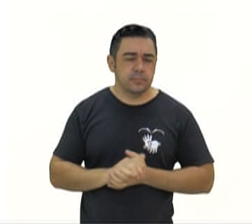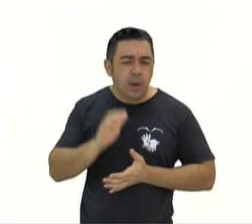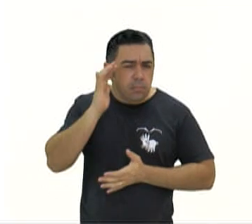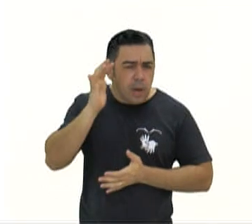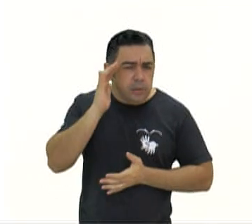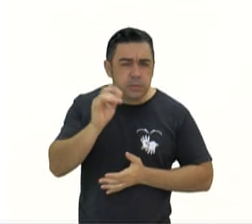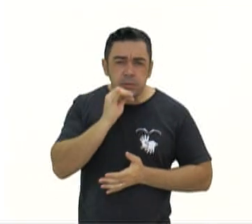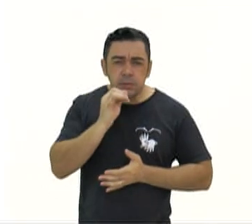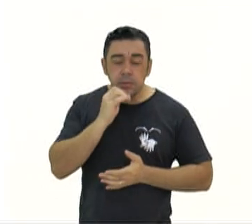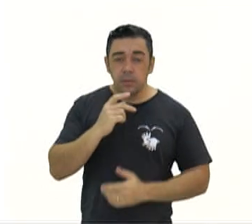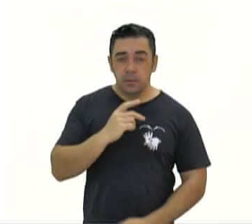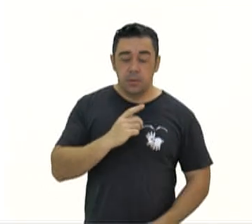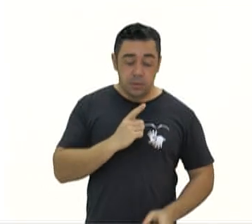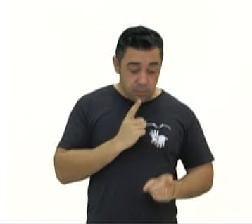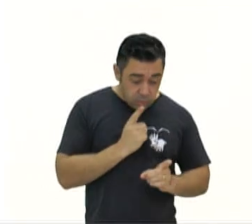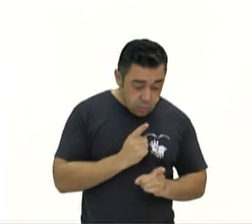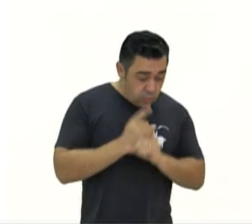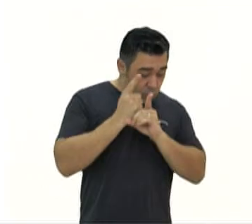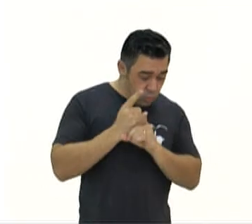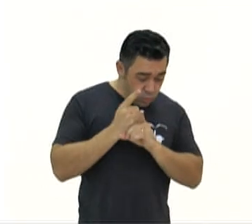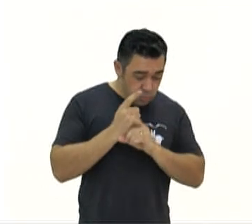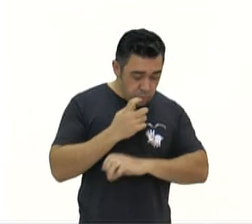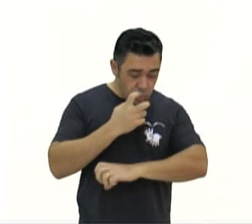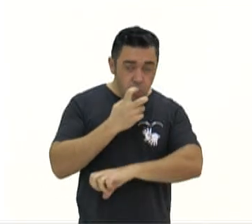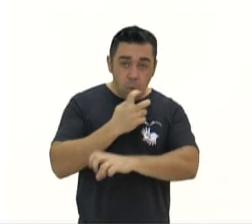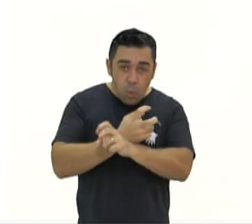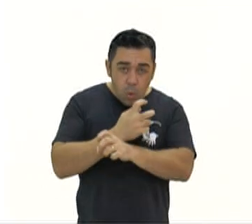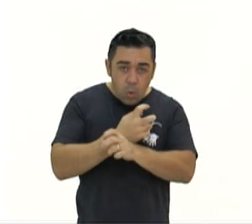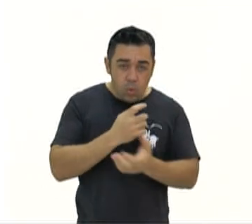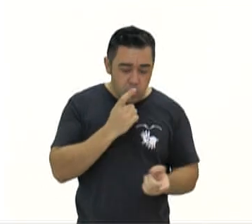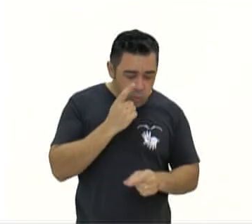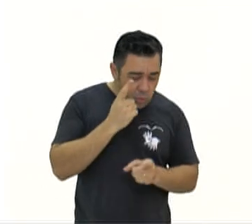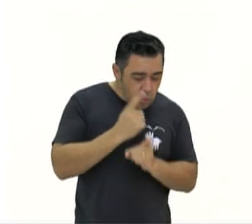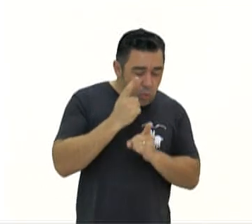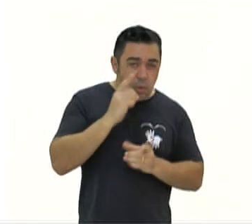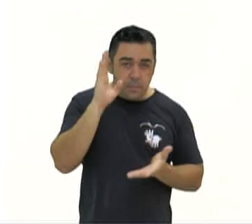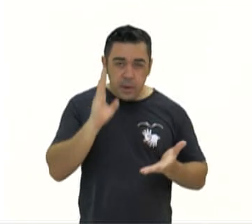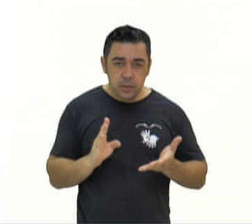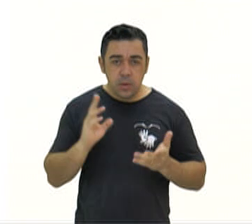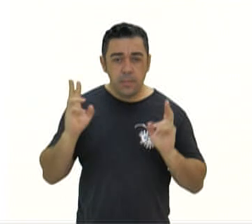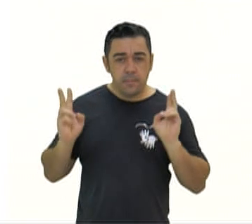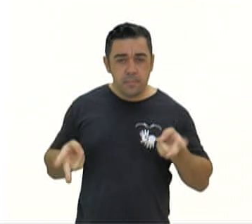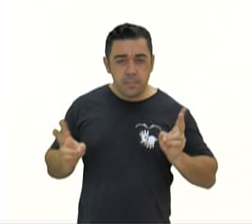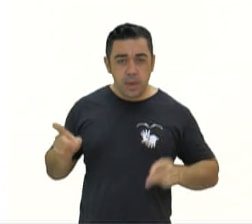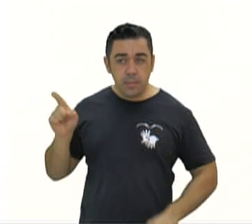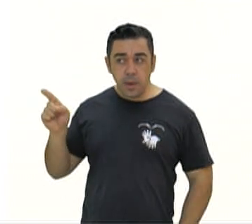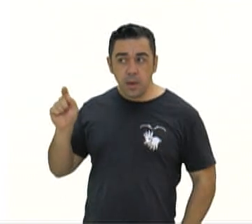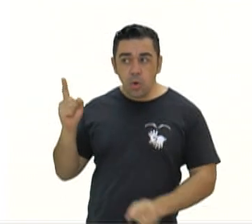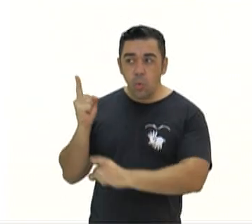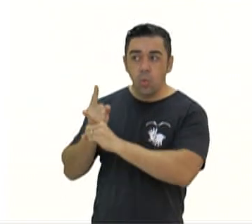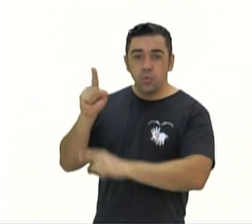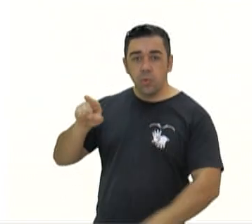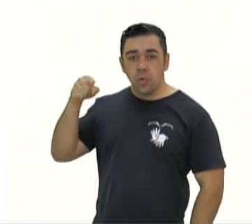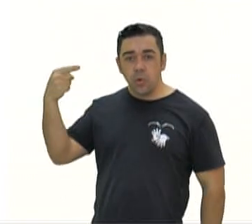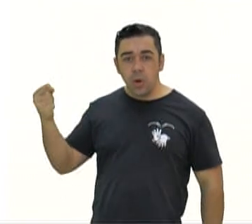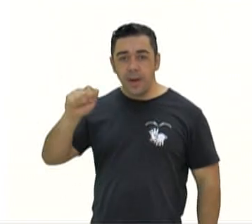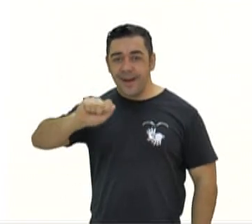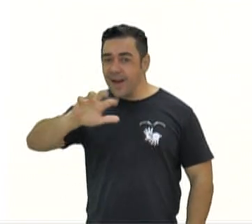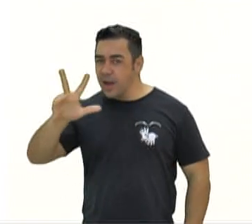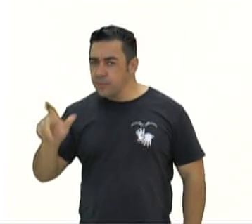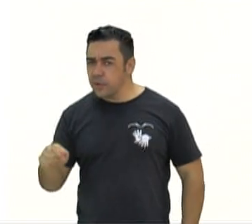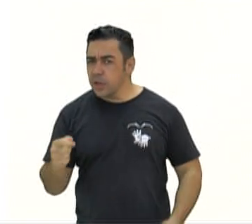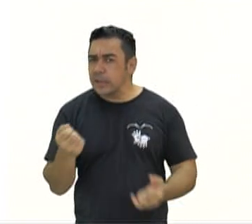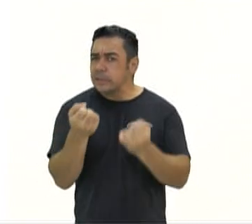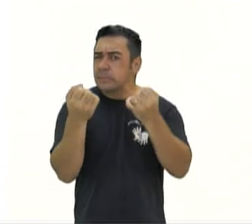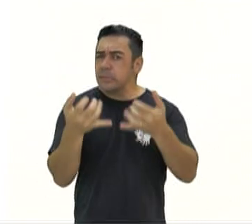que paleontólogos descobriram um fóssil no Brasil que pertencia a uma mesma espécie encontrada na África. A explicação para esse